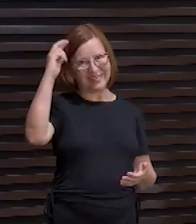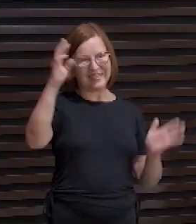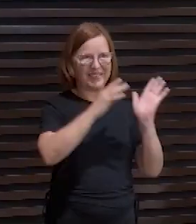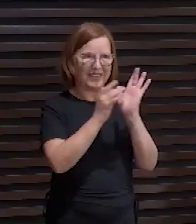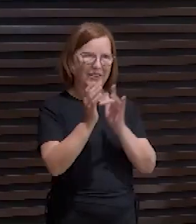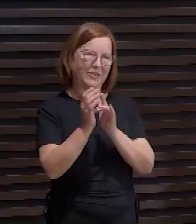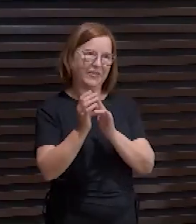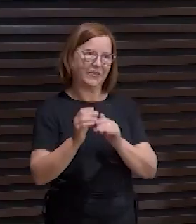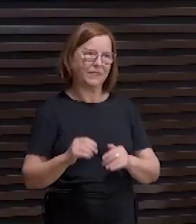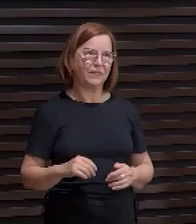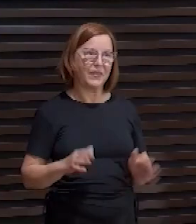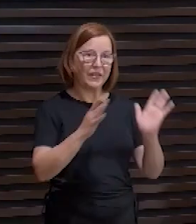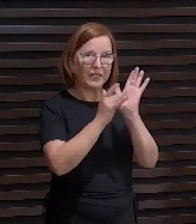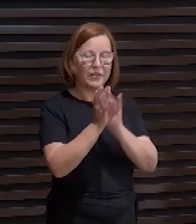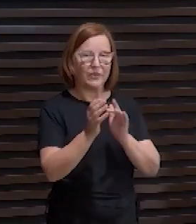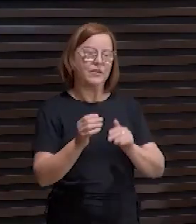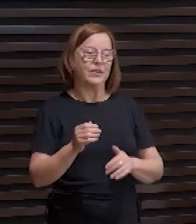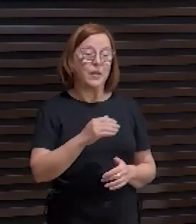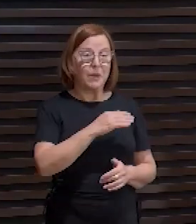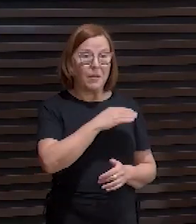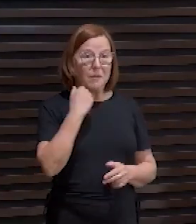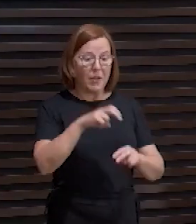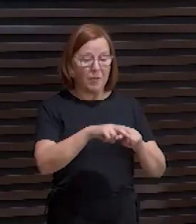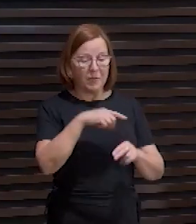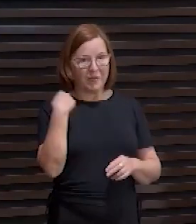Ele entrega a sua própria vida em nosso favor.